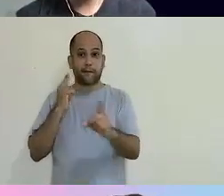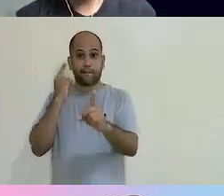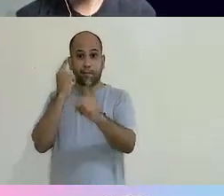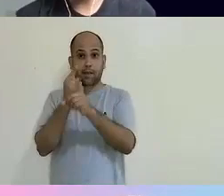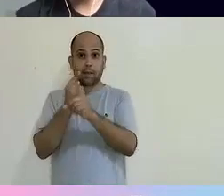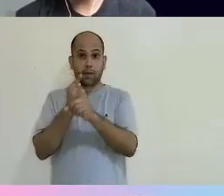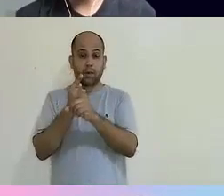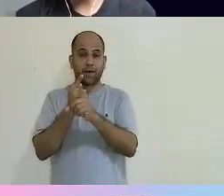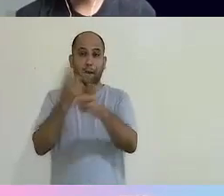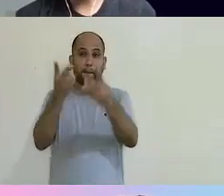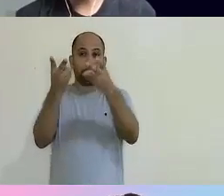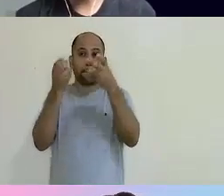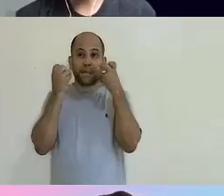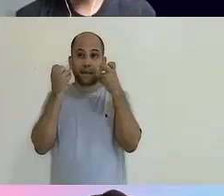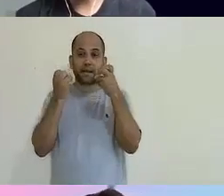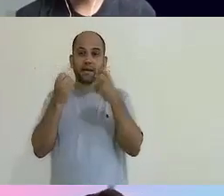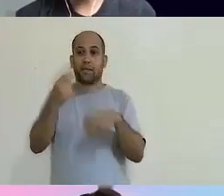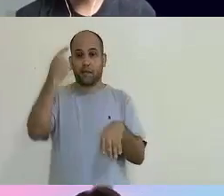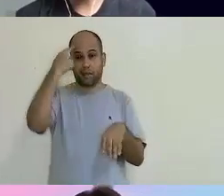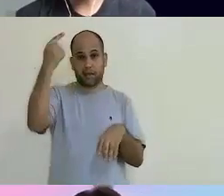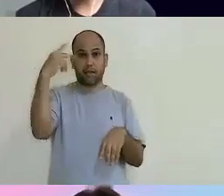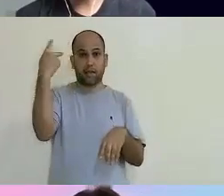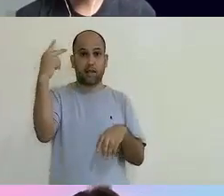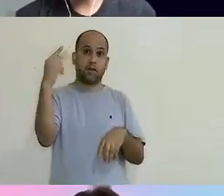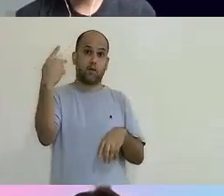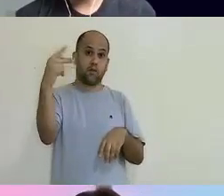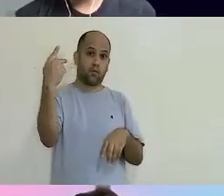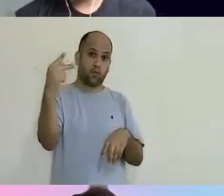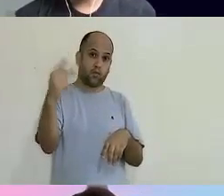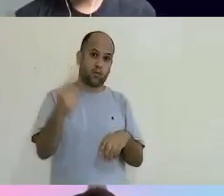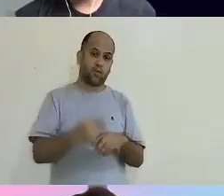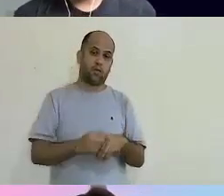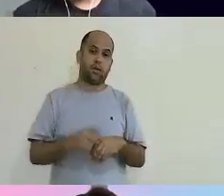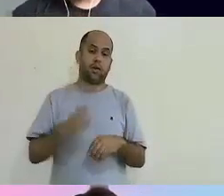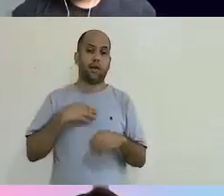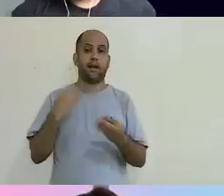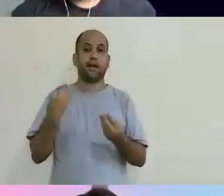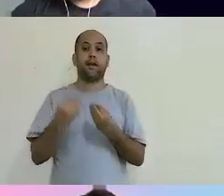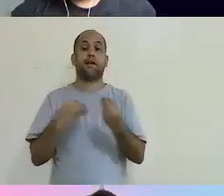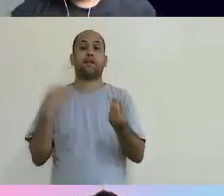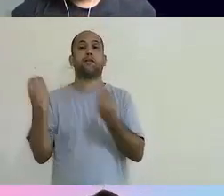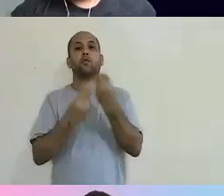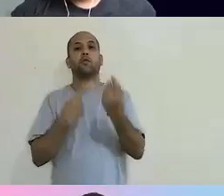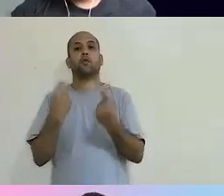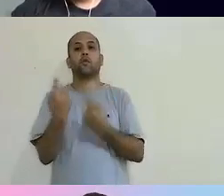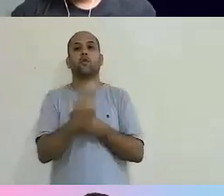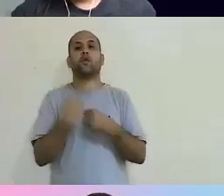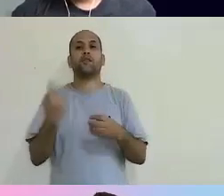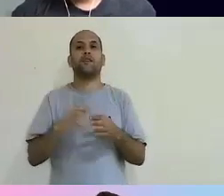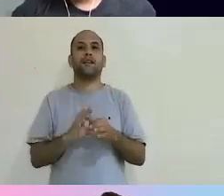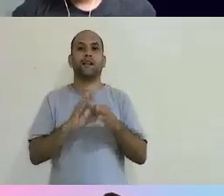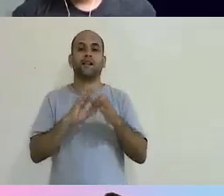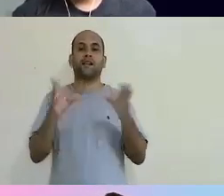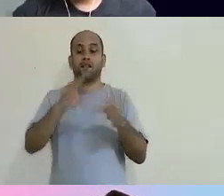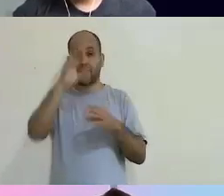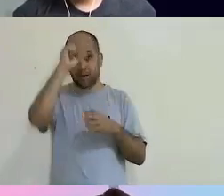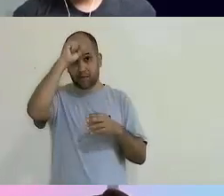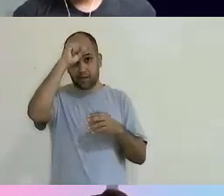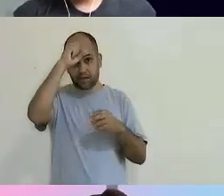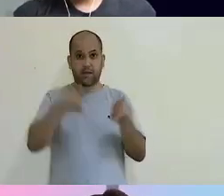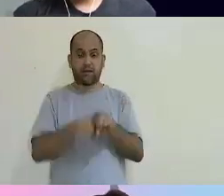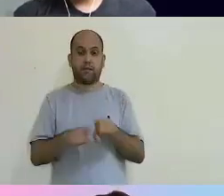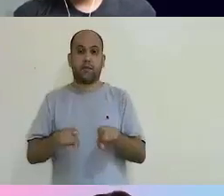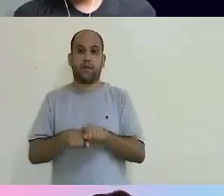outro. Elas ficam mais fáceis, eu acho que a gente fica muito mais aberto ao aprendizado também.